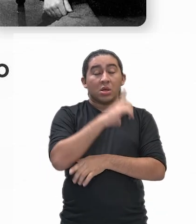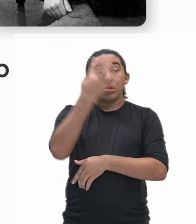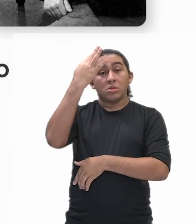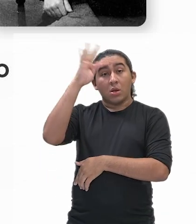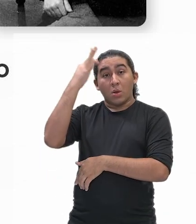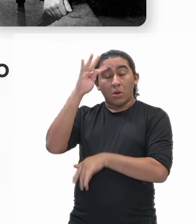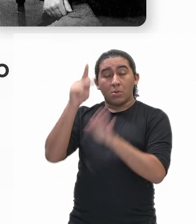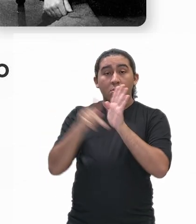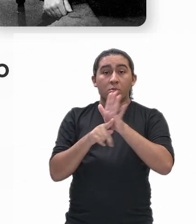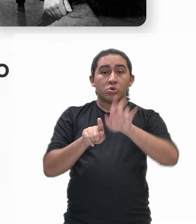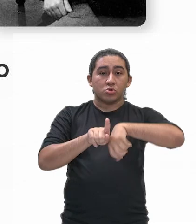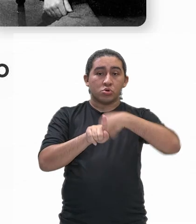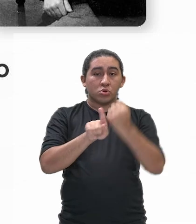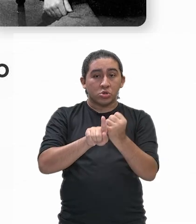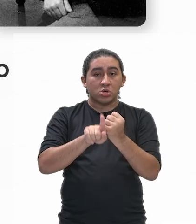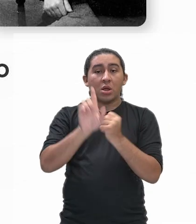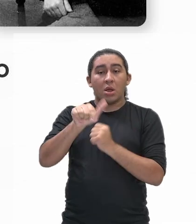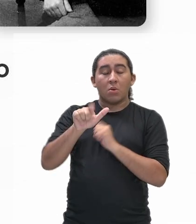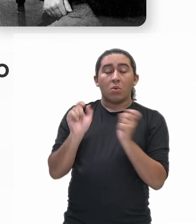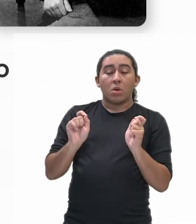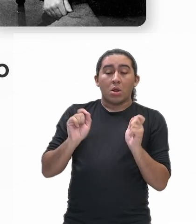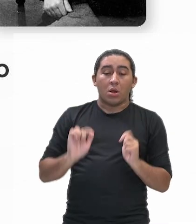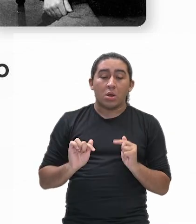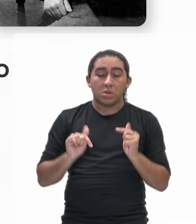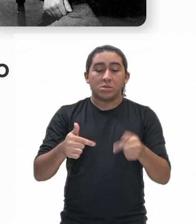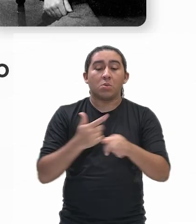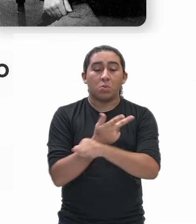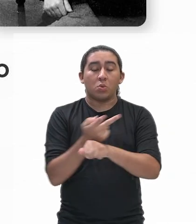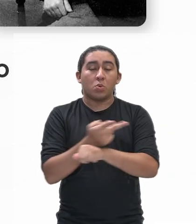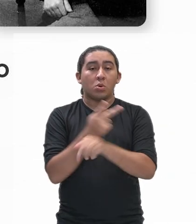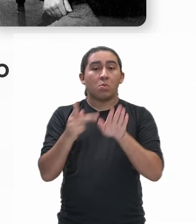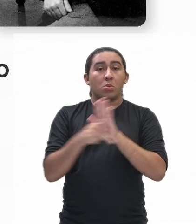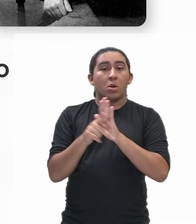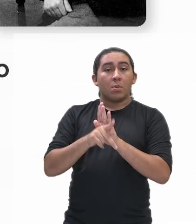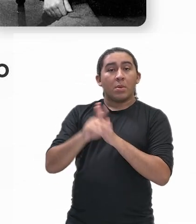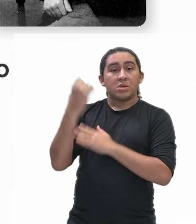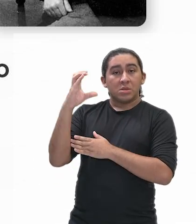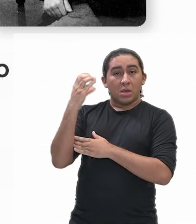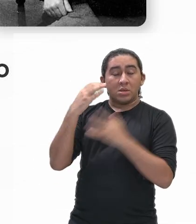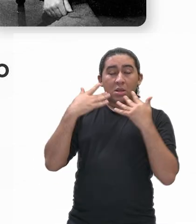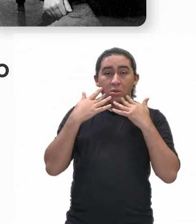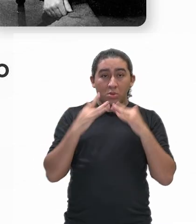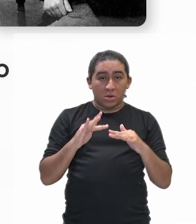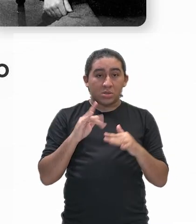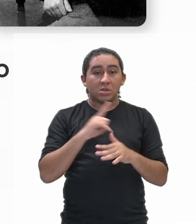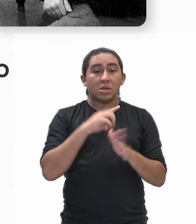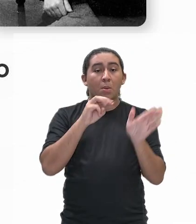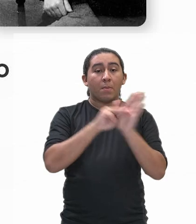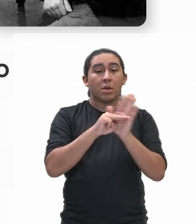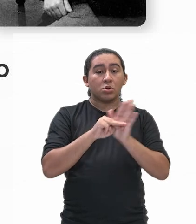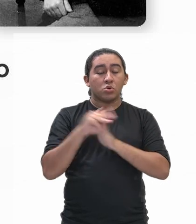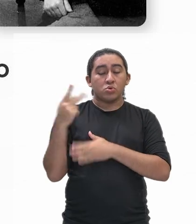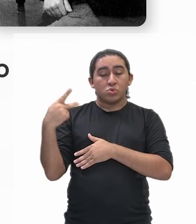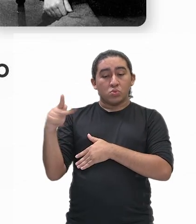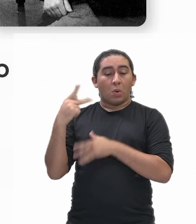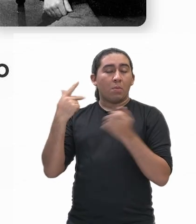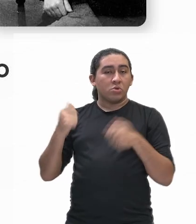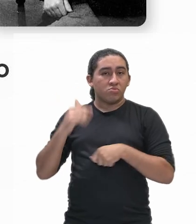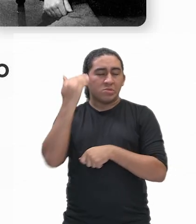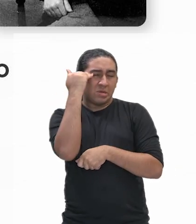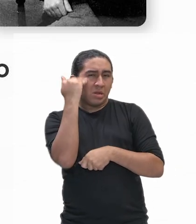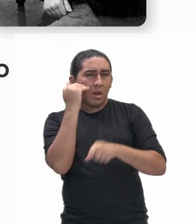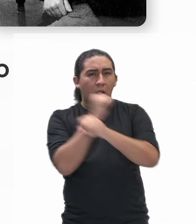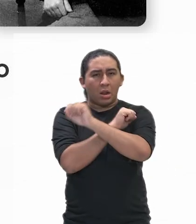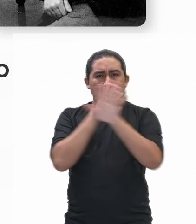da sociologia vão buscar nas ciências da natureza, a metodologia da ciência da natureza, para entender